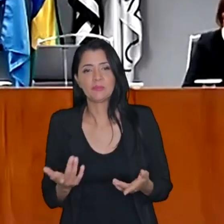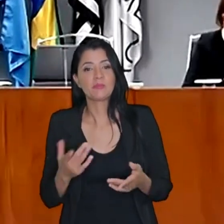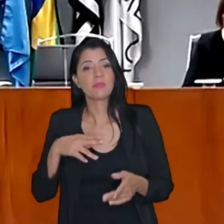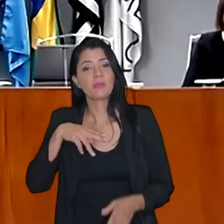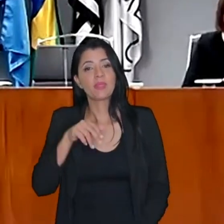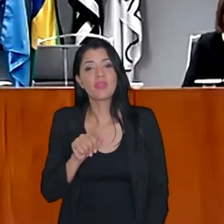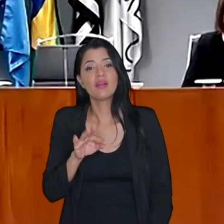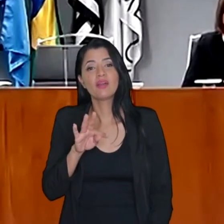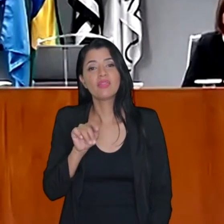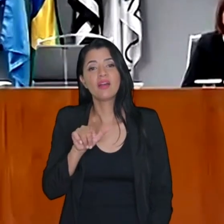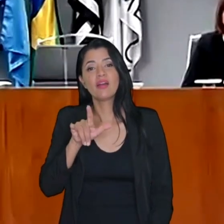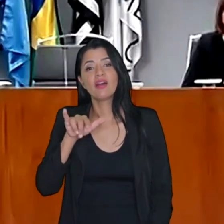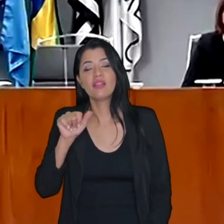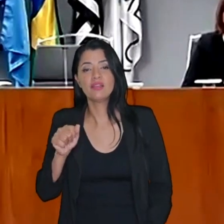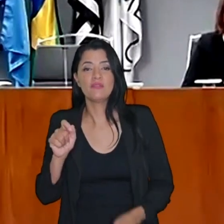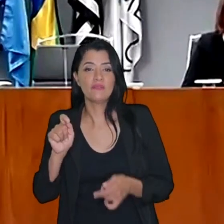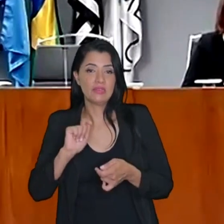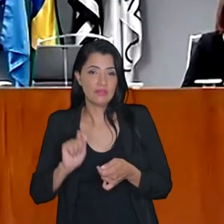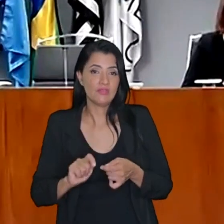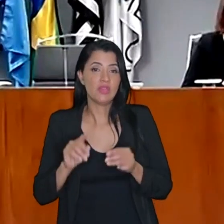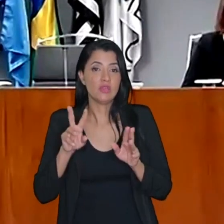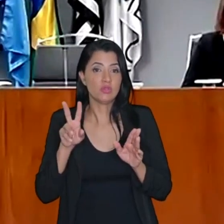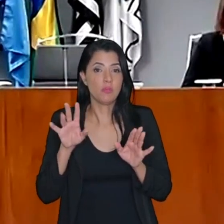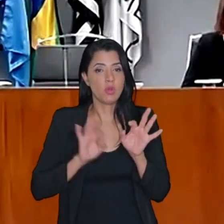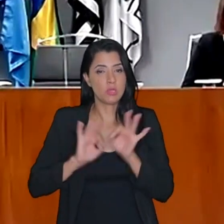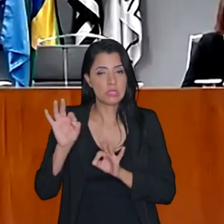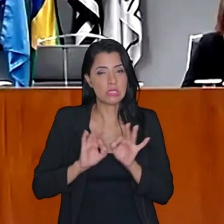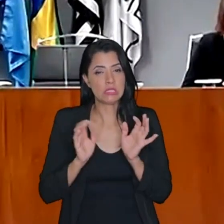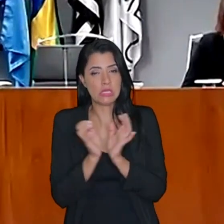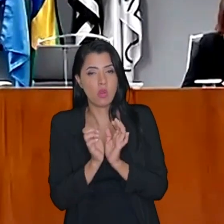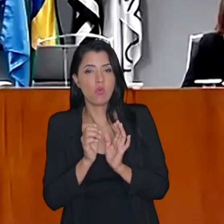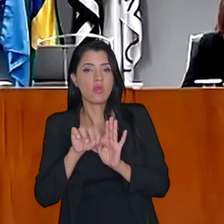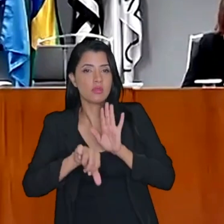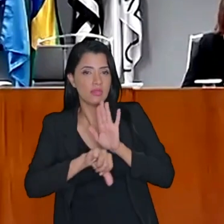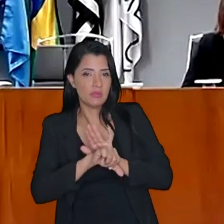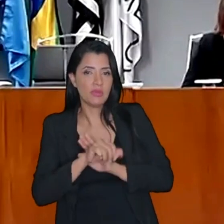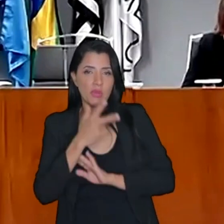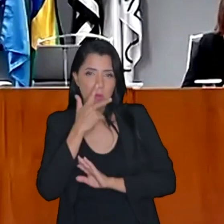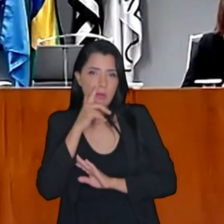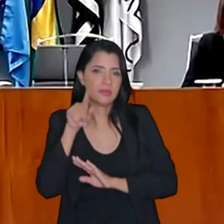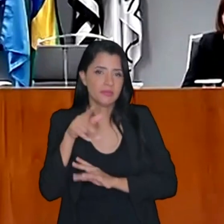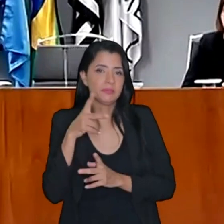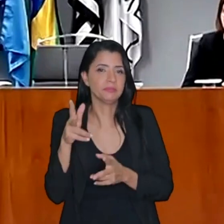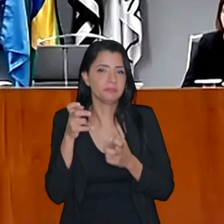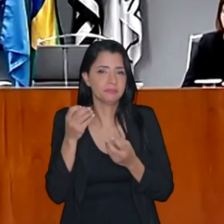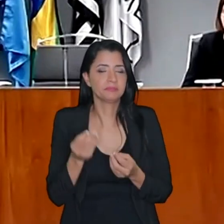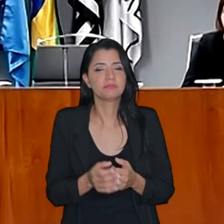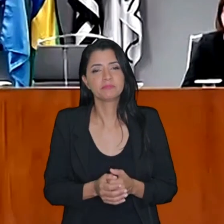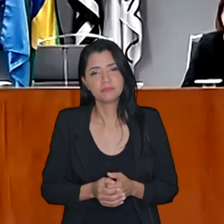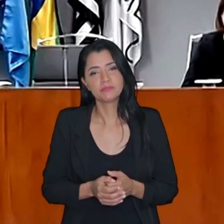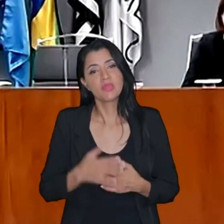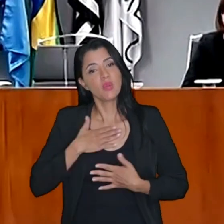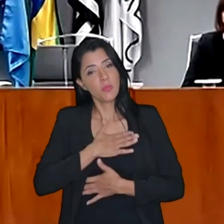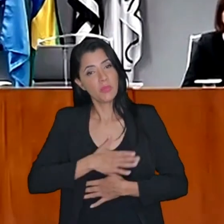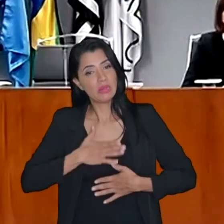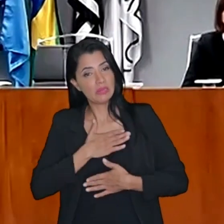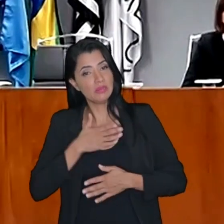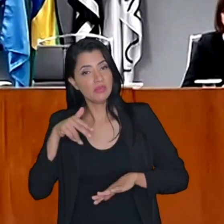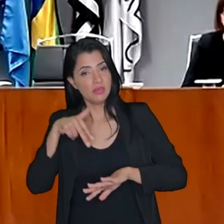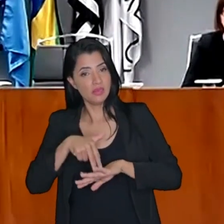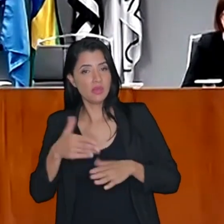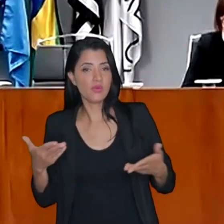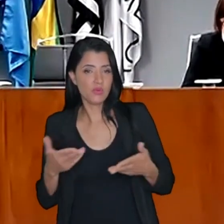e a Natália, que está ali, vai escrever sobre a organização criminosa, pelo que tudo indica, né? É um prazer estar aqui com